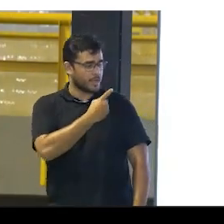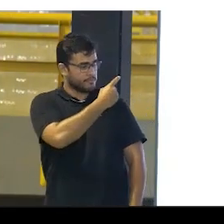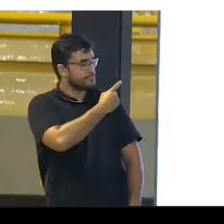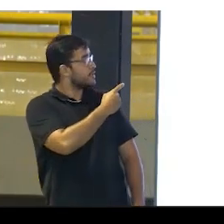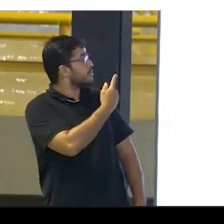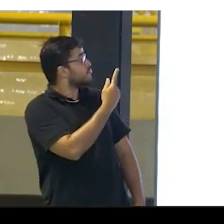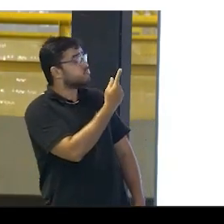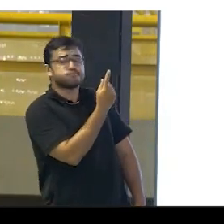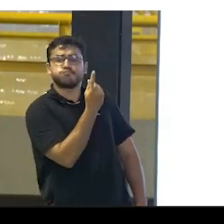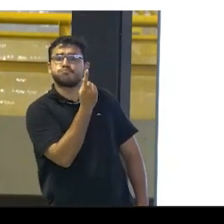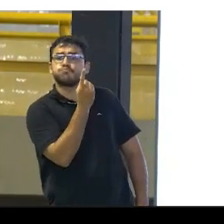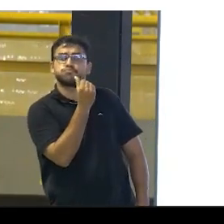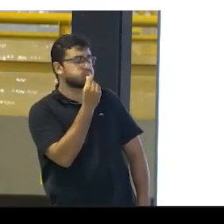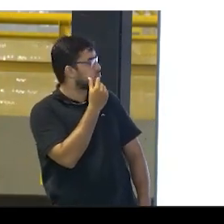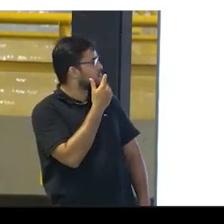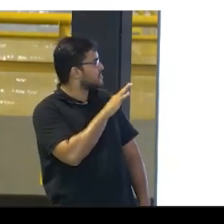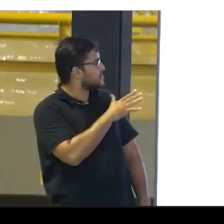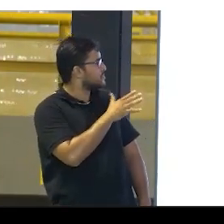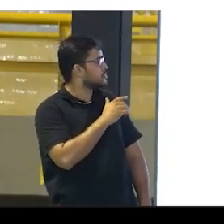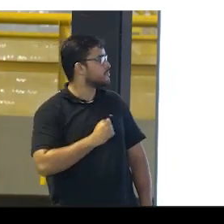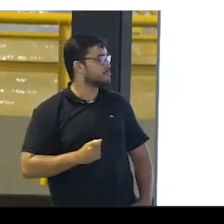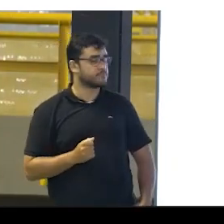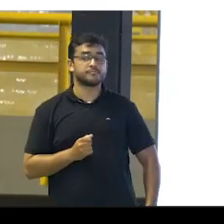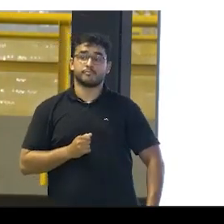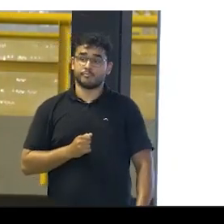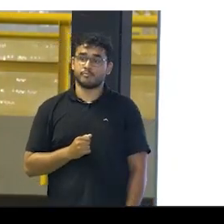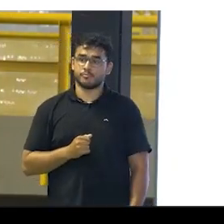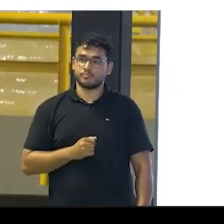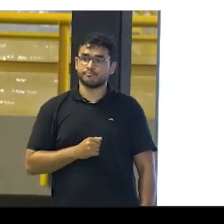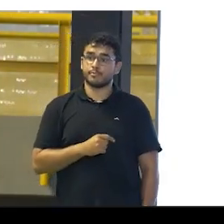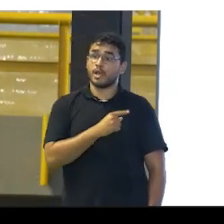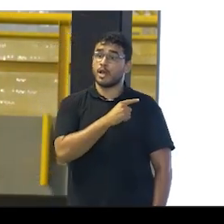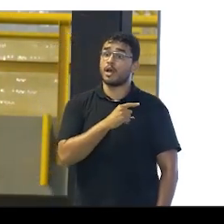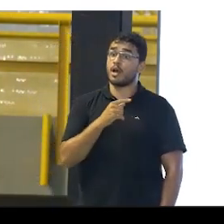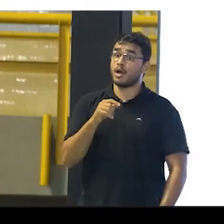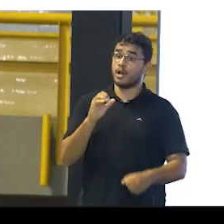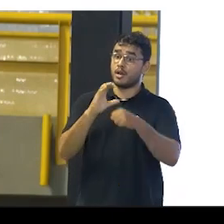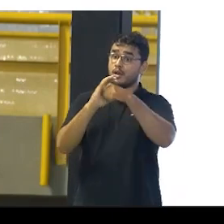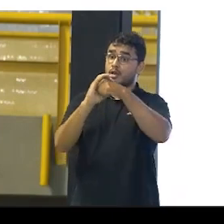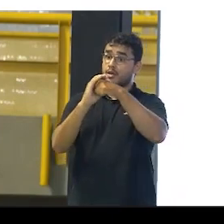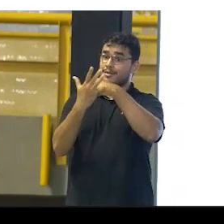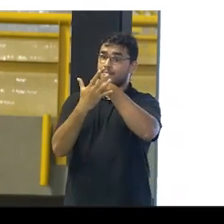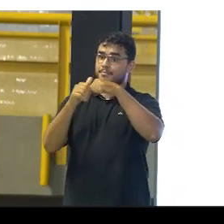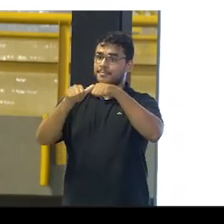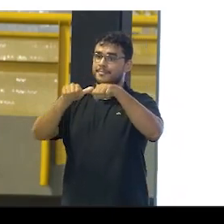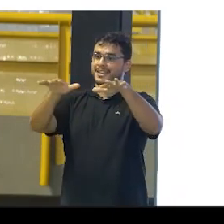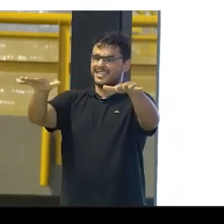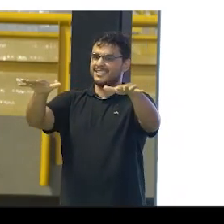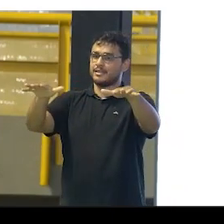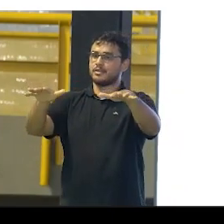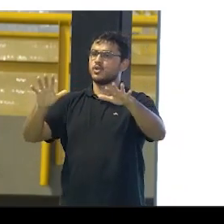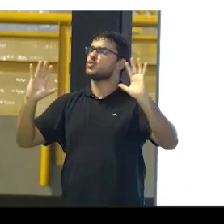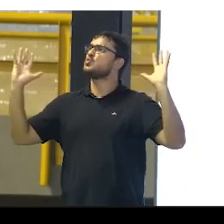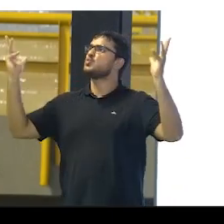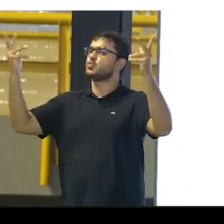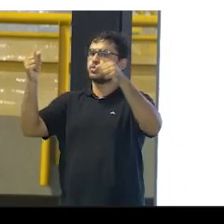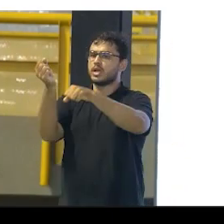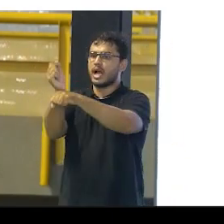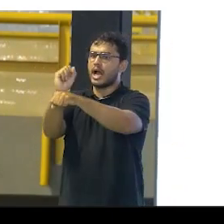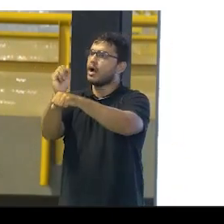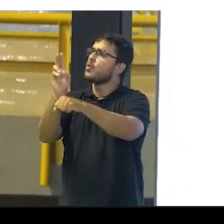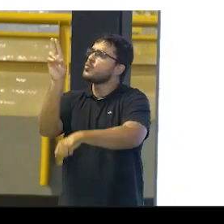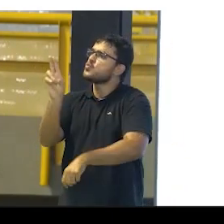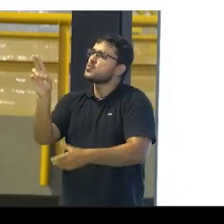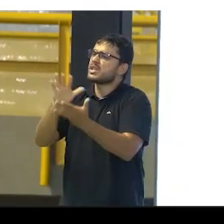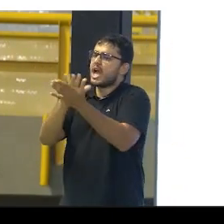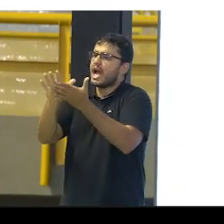cai. Na pandemia, com o lockdown, o preço foi derrubado. O consumo foi lá para baixo. A gasolina aqui foi comercializada em torno